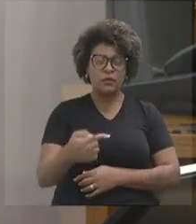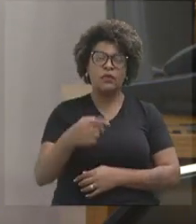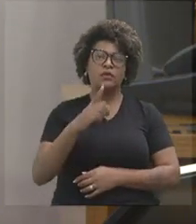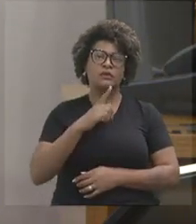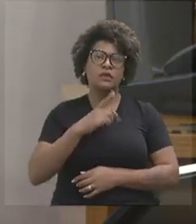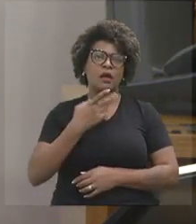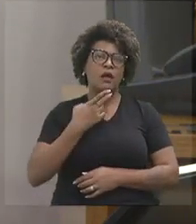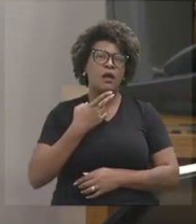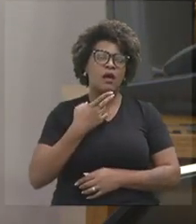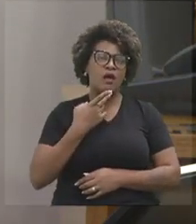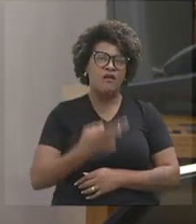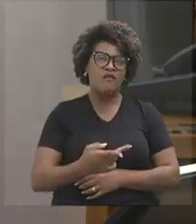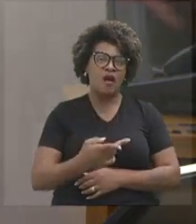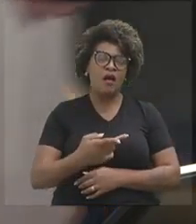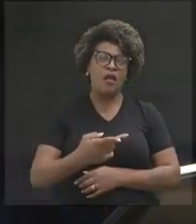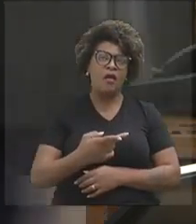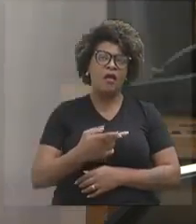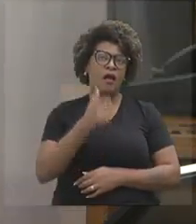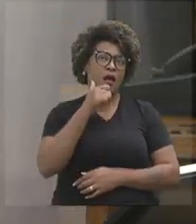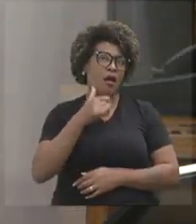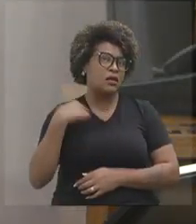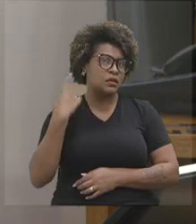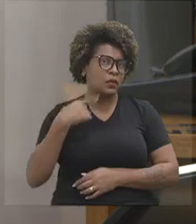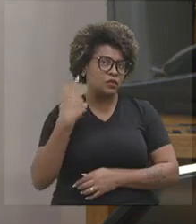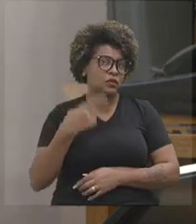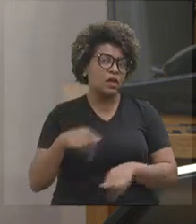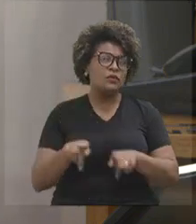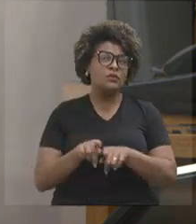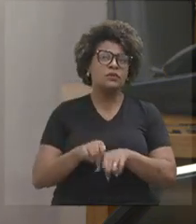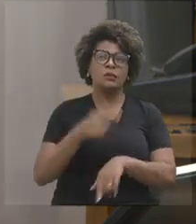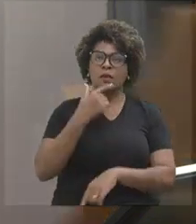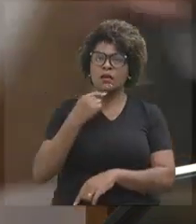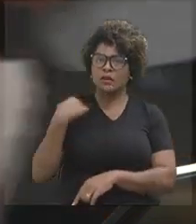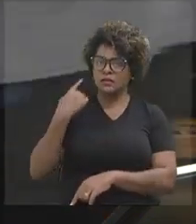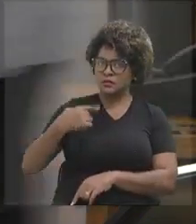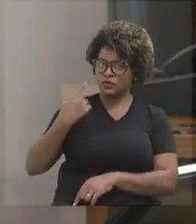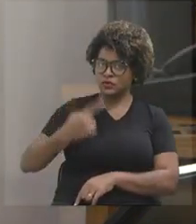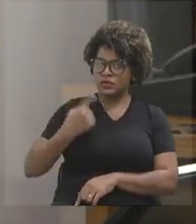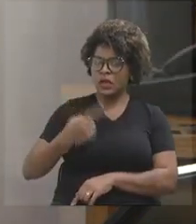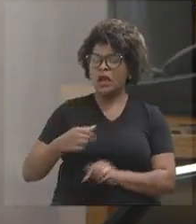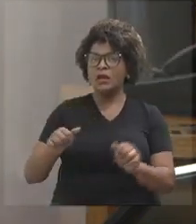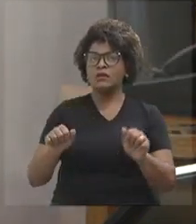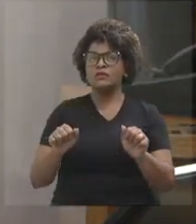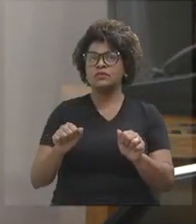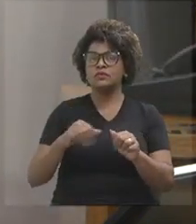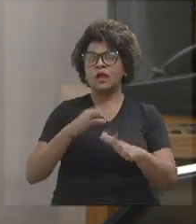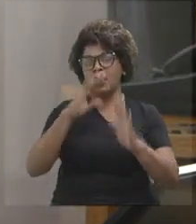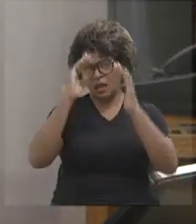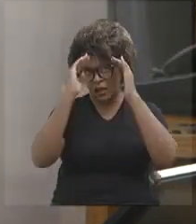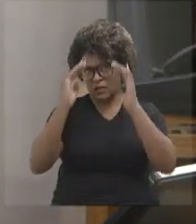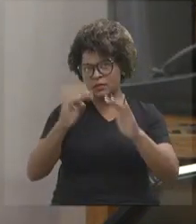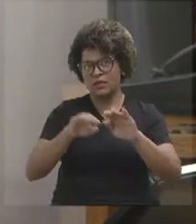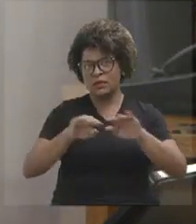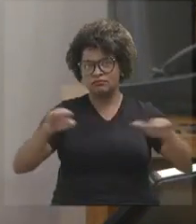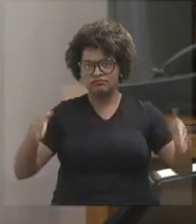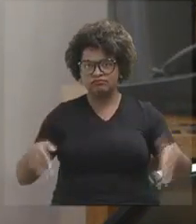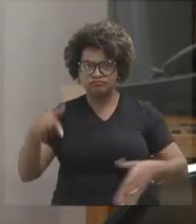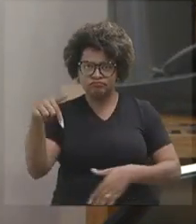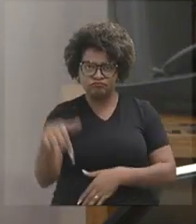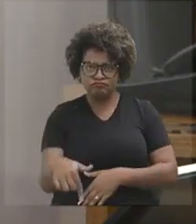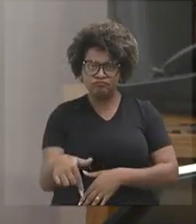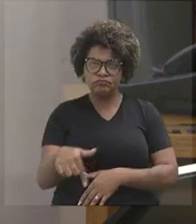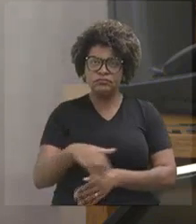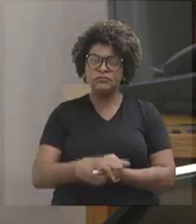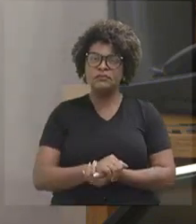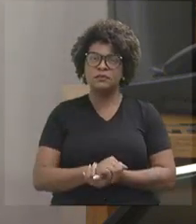às deputadas e aos deputados nos termos da deliberação da mesa 27.05.19. Na seguinte